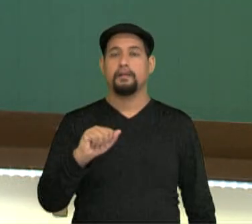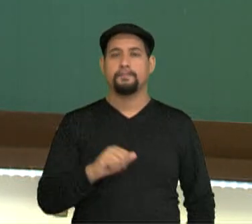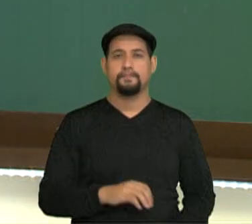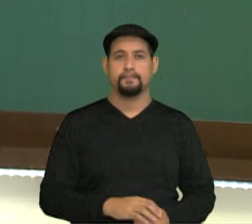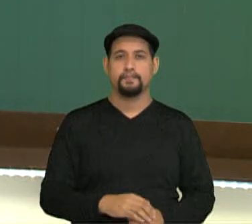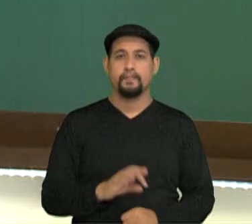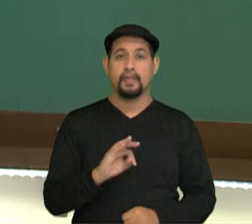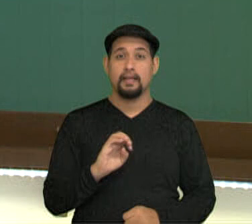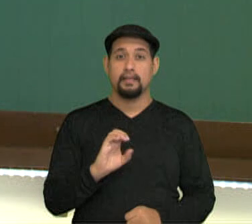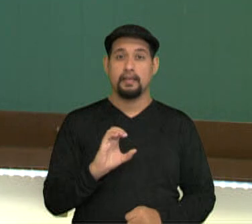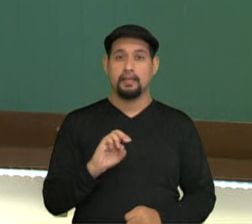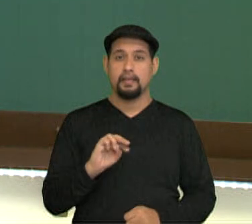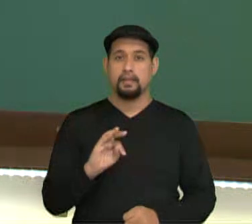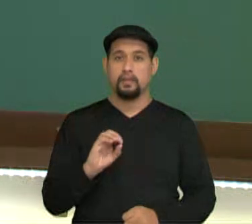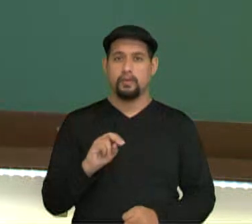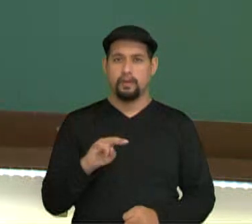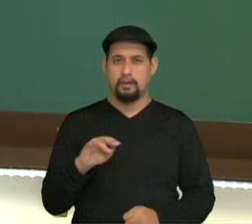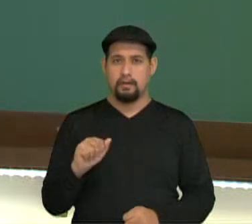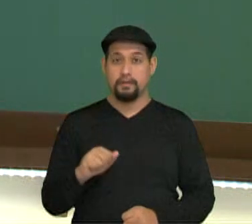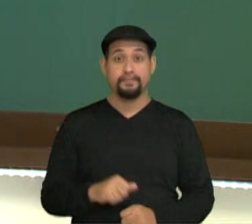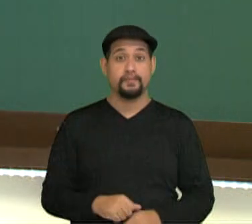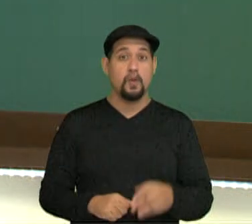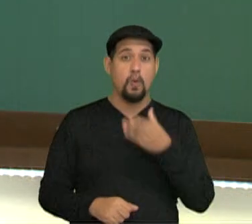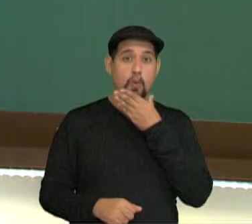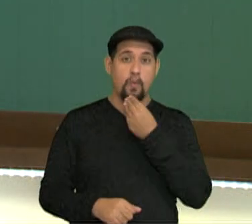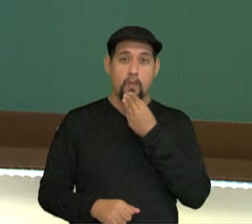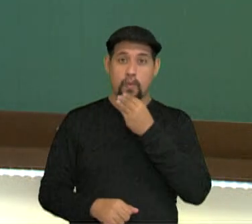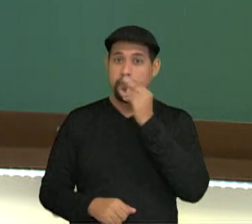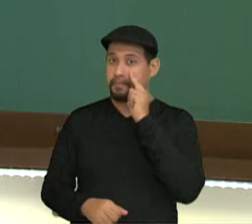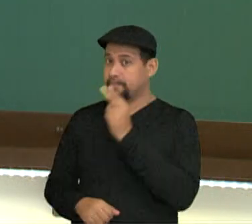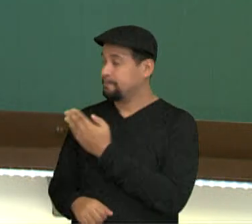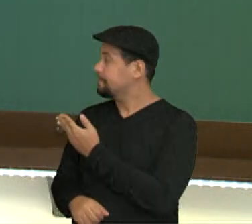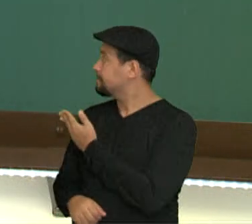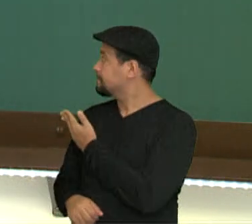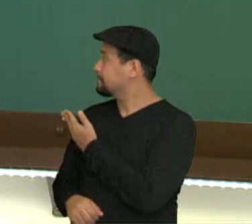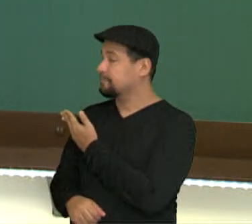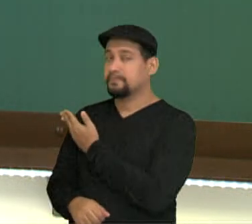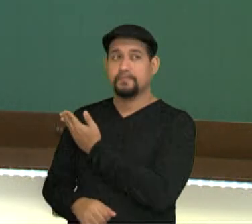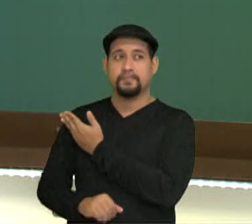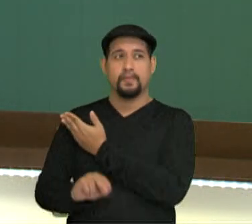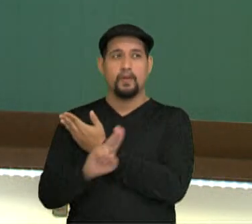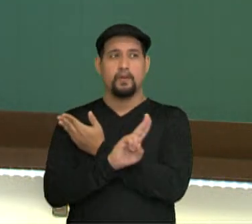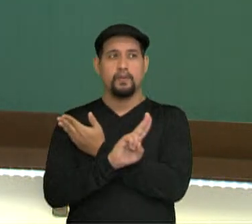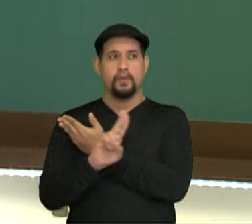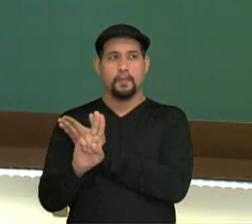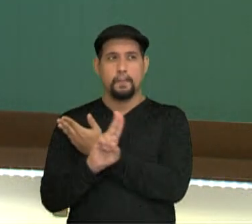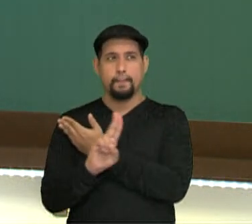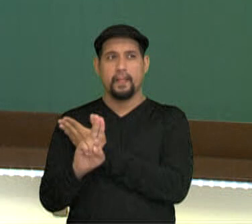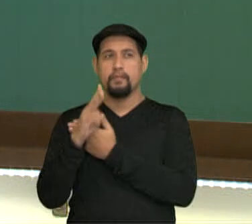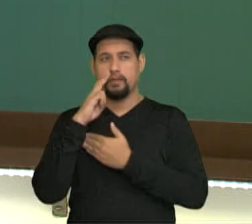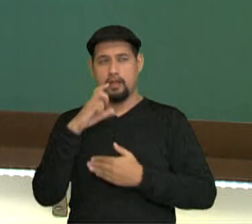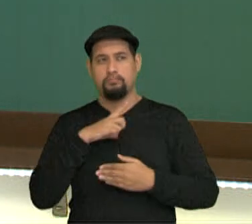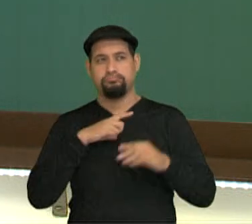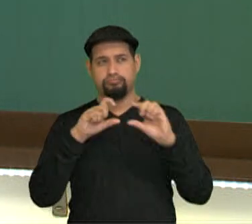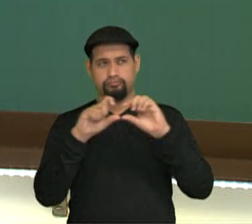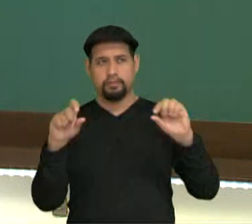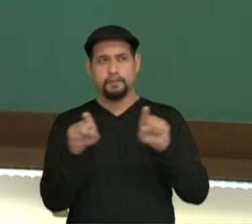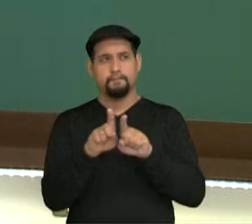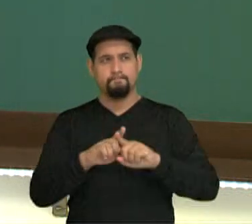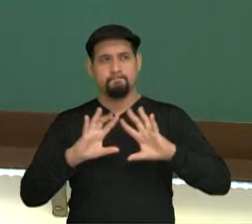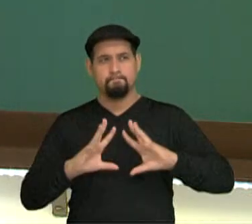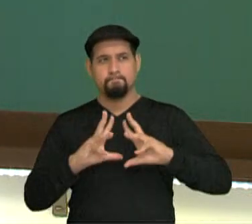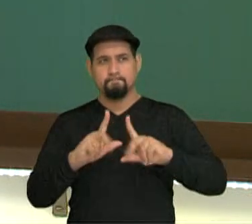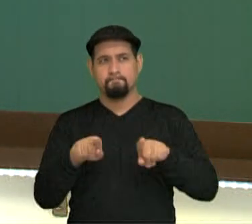mas Alfred Wegener, ele criou a teoria da deriva continental, aonde ele afirmava que no passado todos os